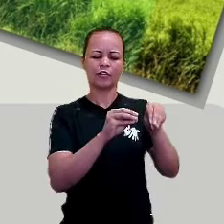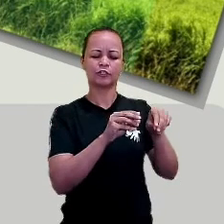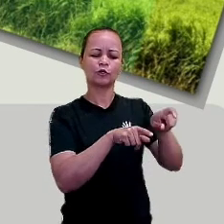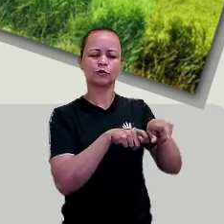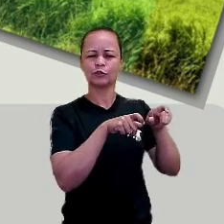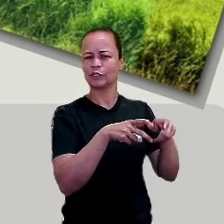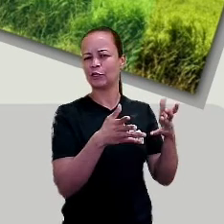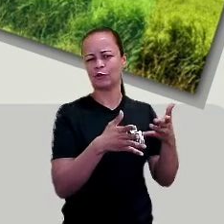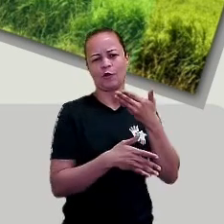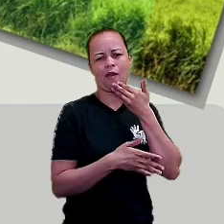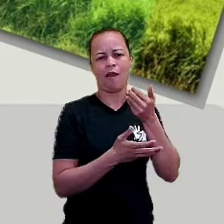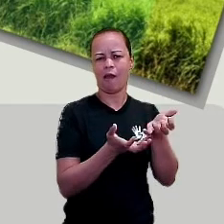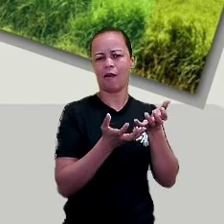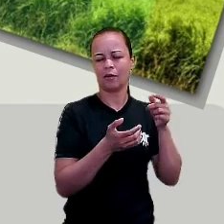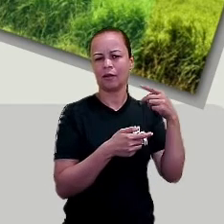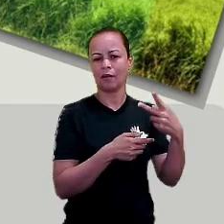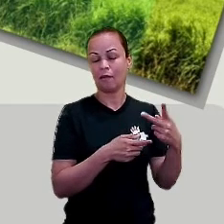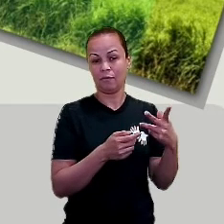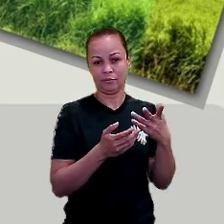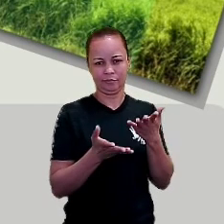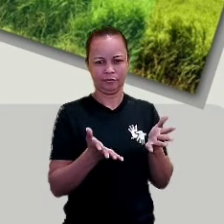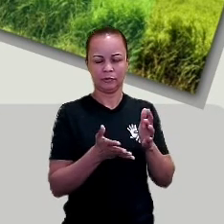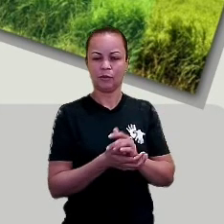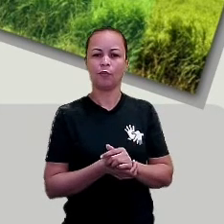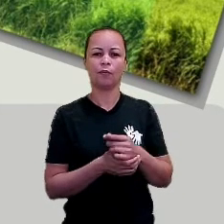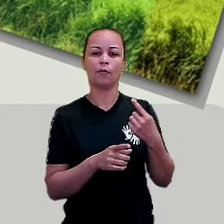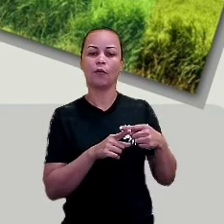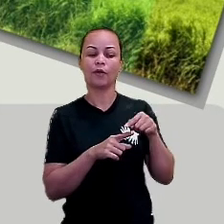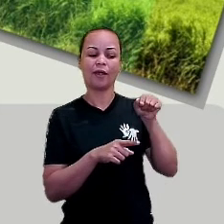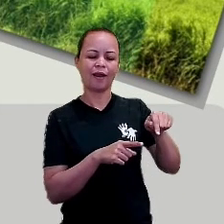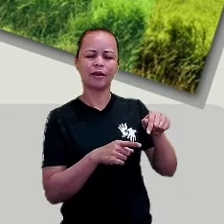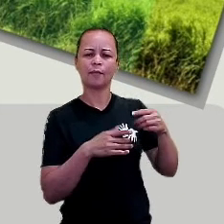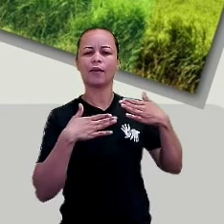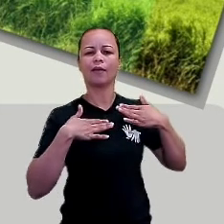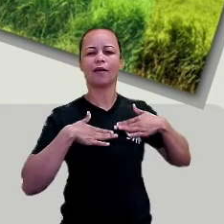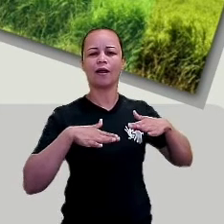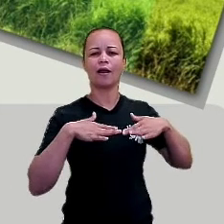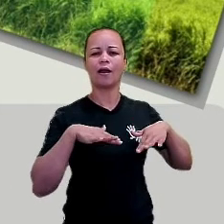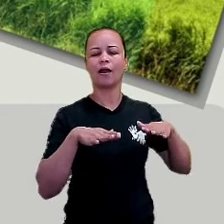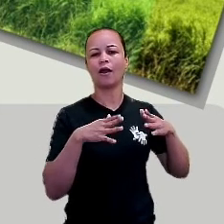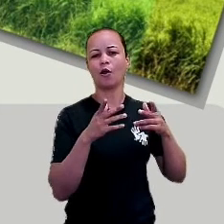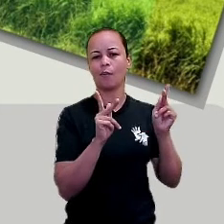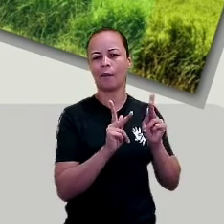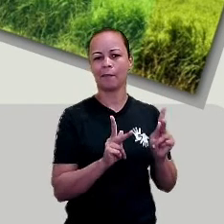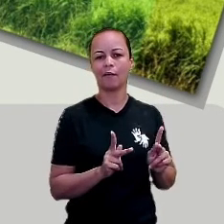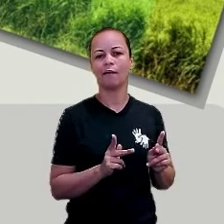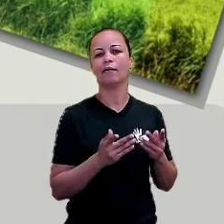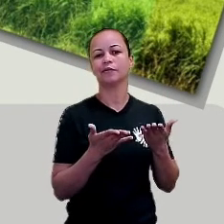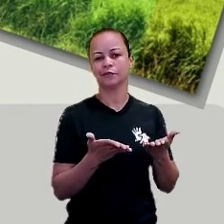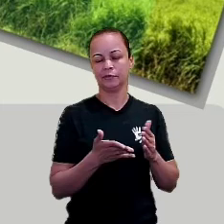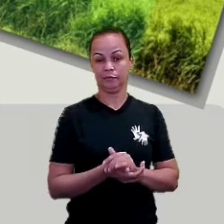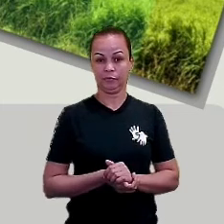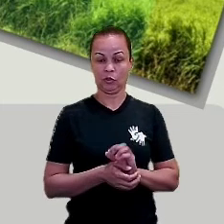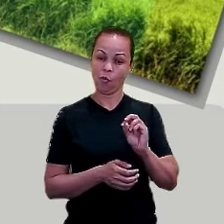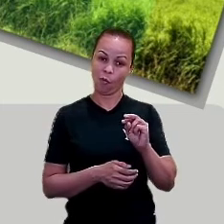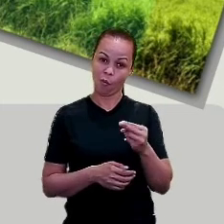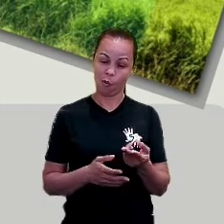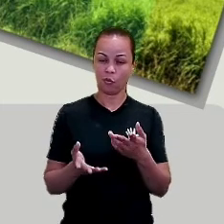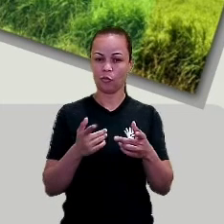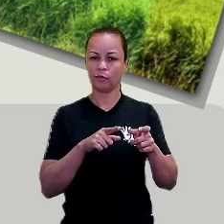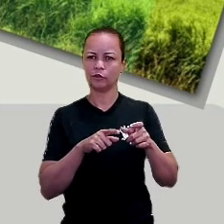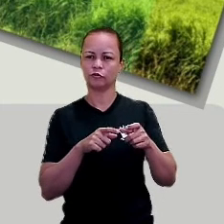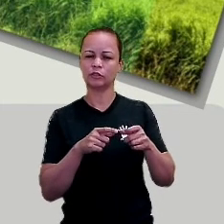no campo, local que não tem tanta zoada, tanto barulho como a cidade. Ou então, quando você vai investir em